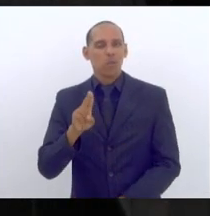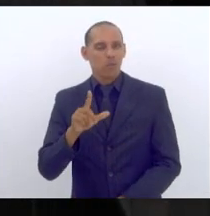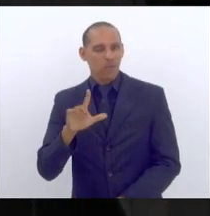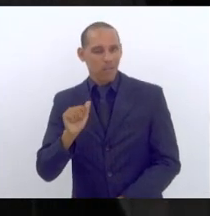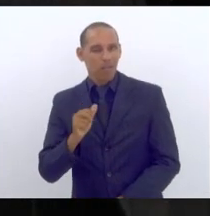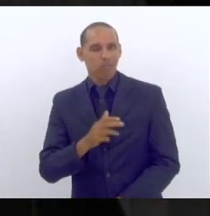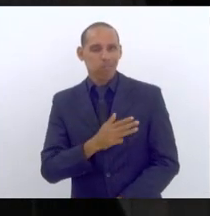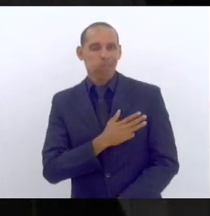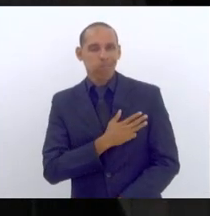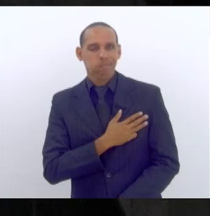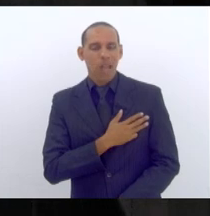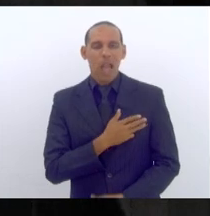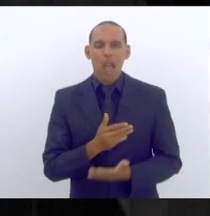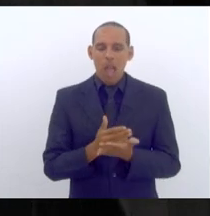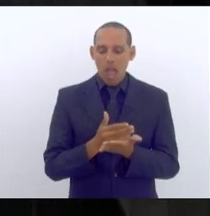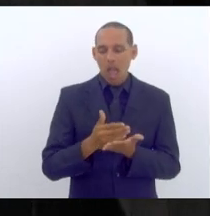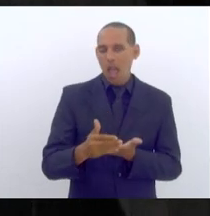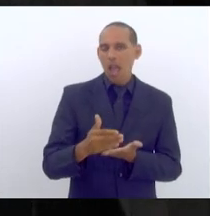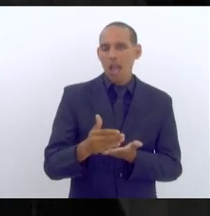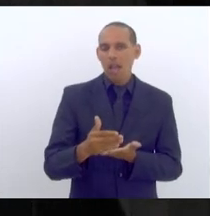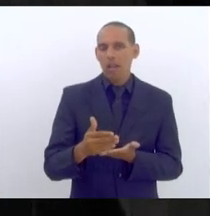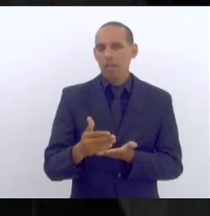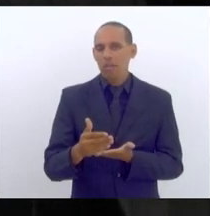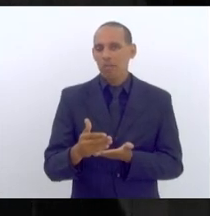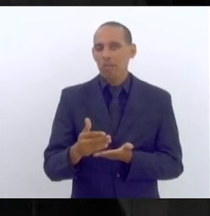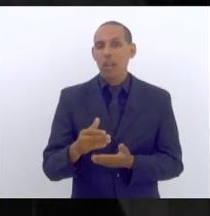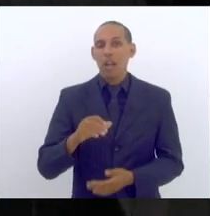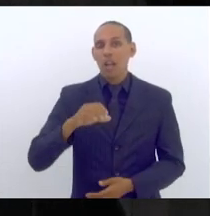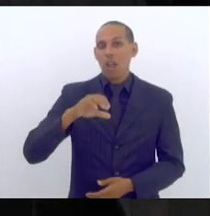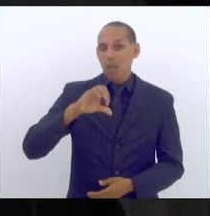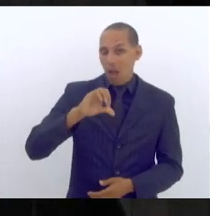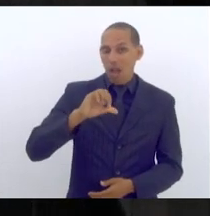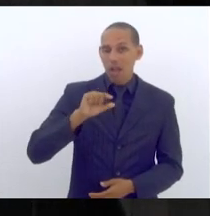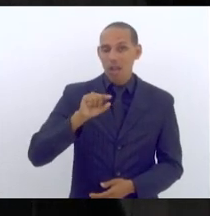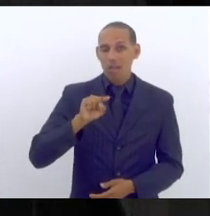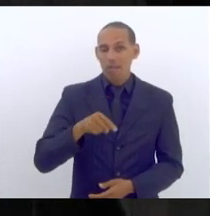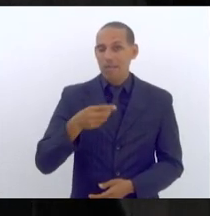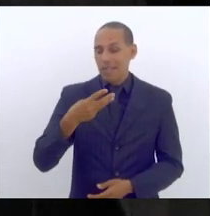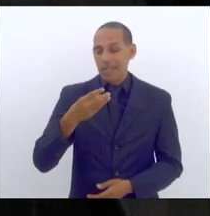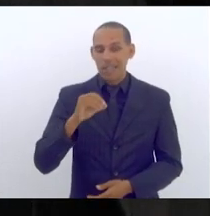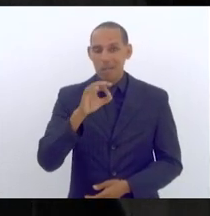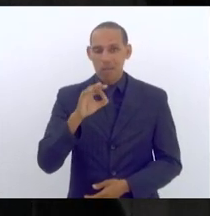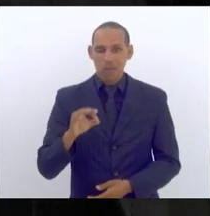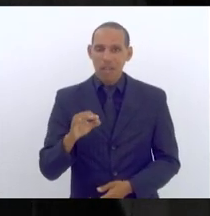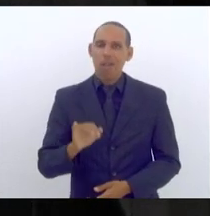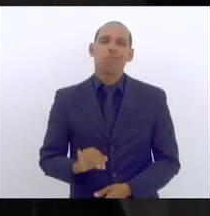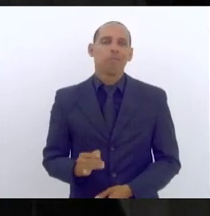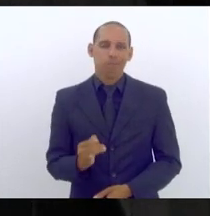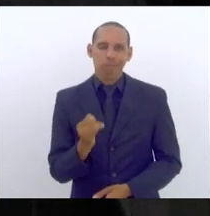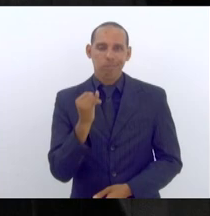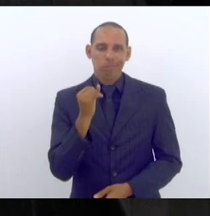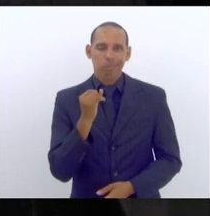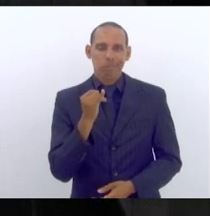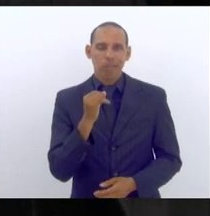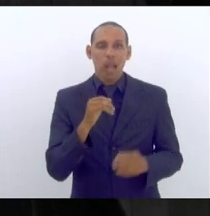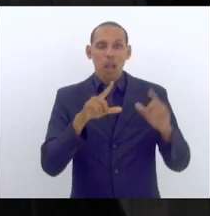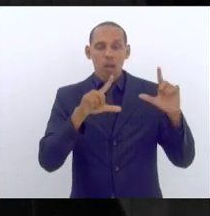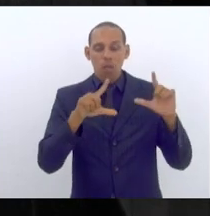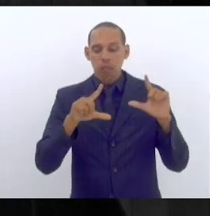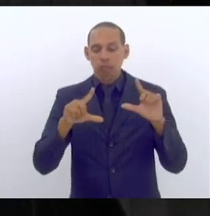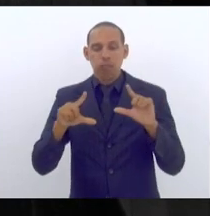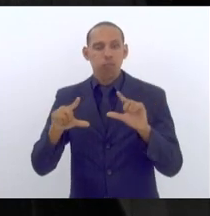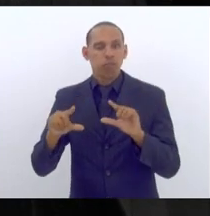uma taxa de juro Real de 9:30 e depois decresce